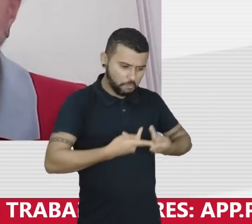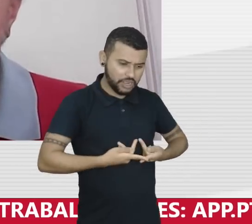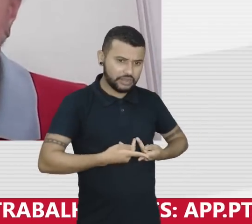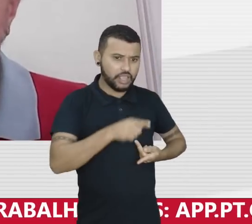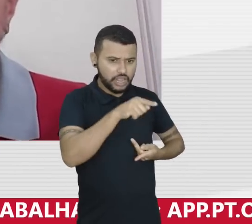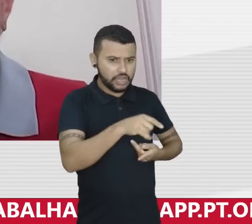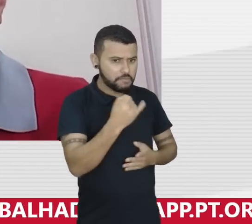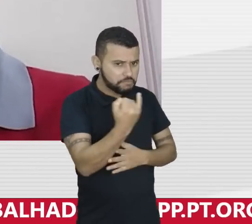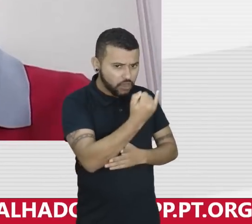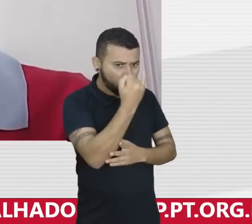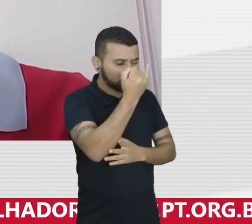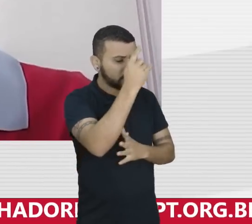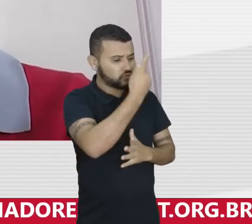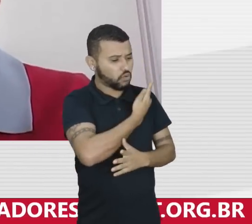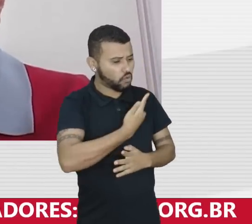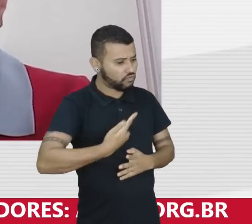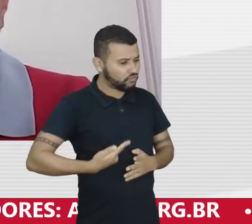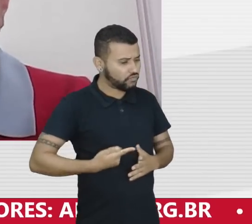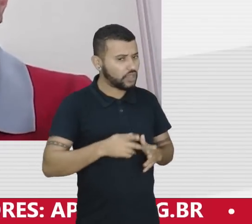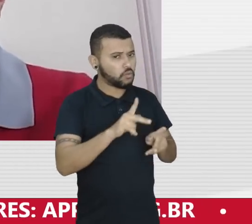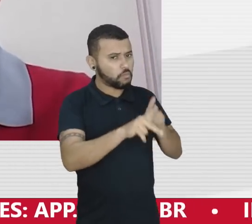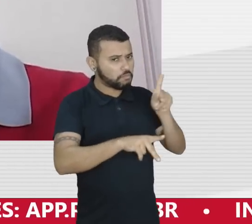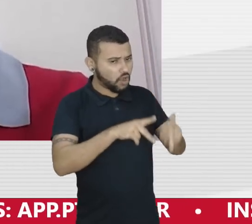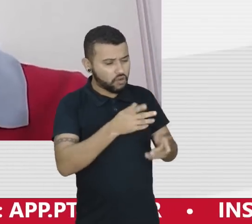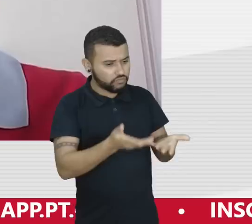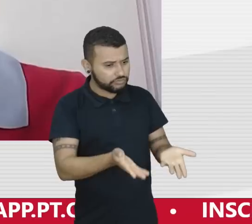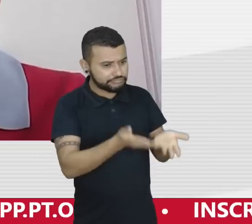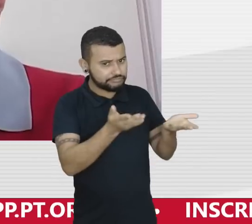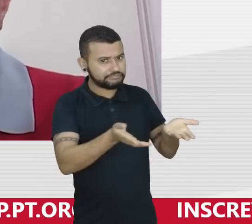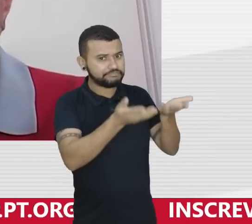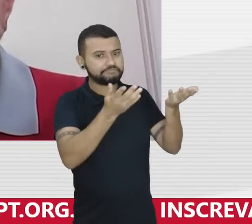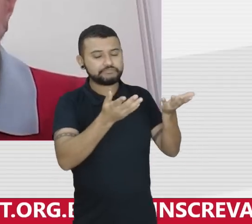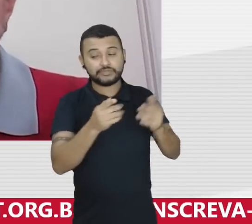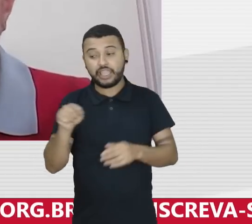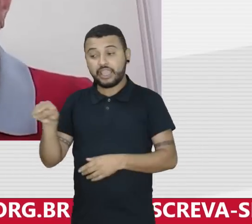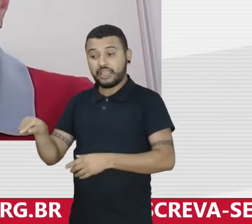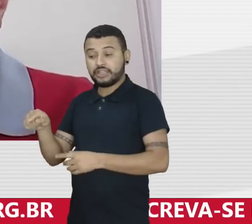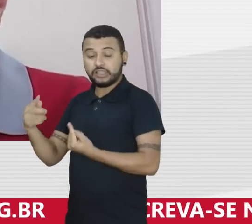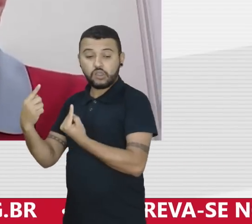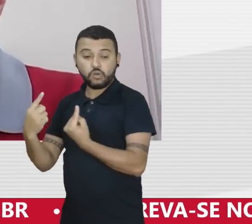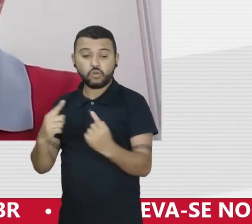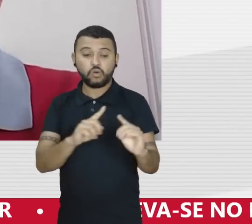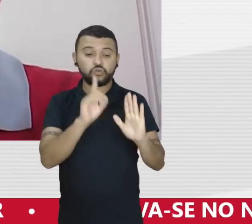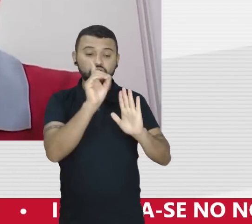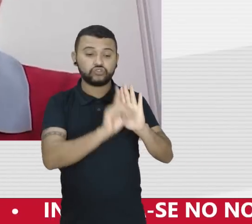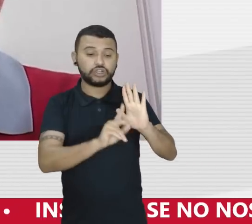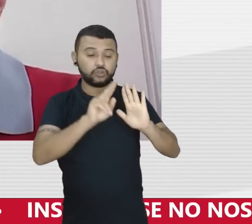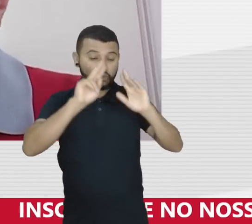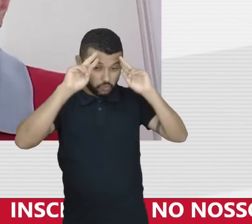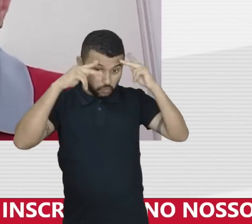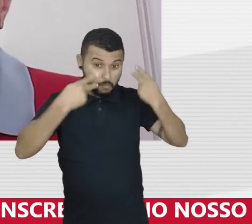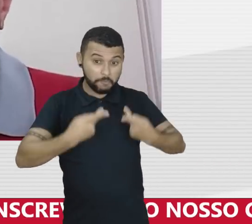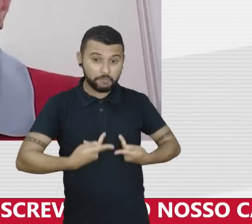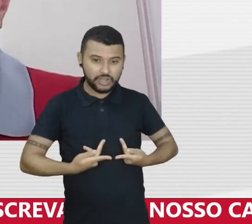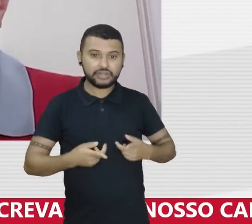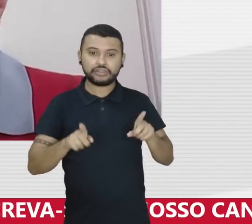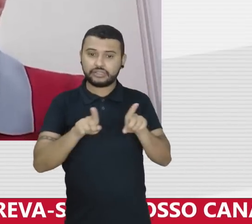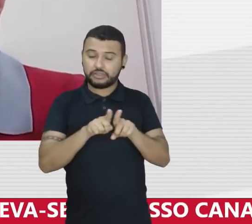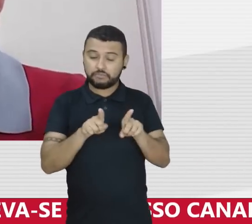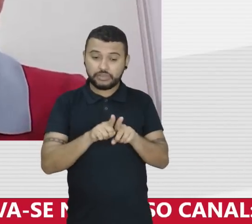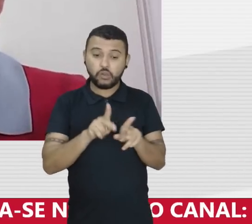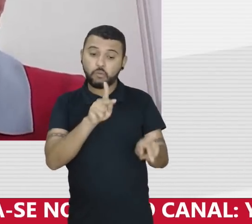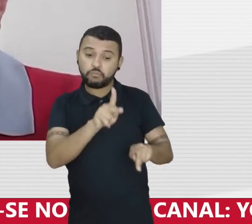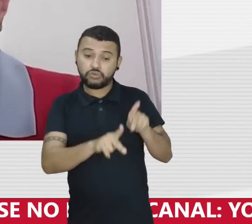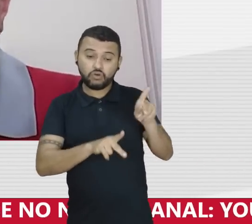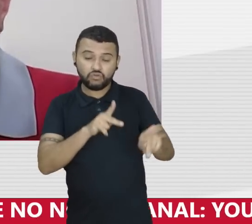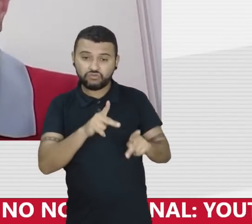de um novo governo, quanto foi para eles atacar os direitos humanos, os direitos mais gerais do nosso povo,